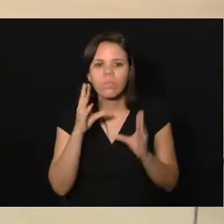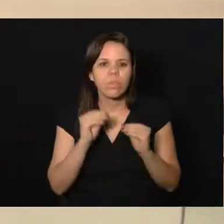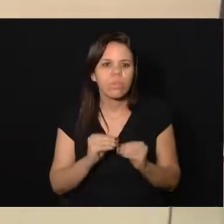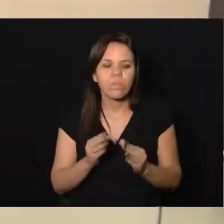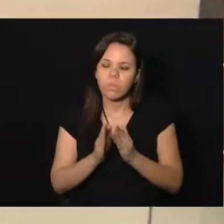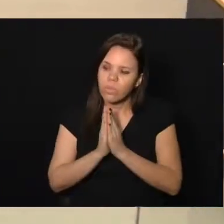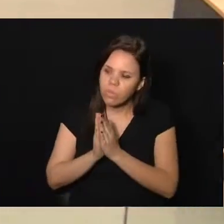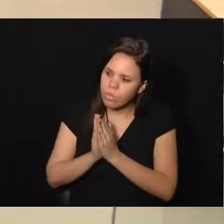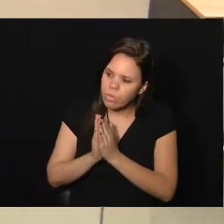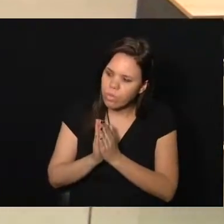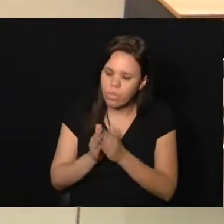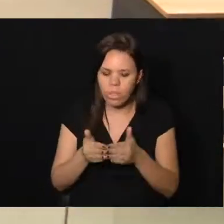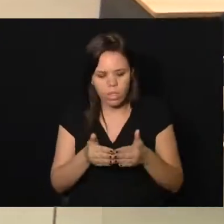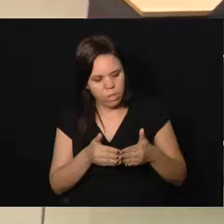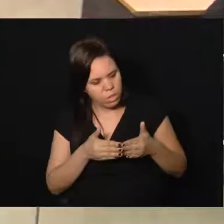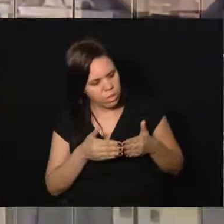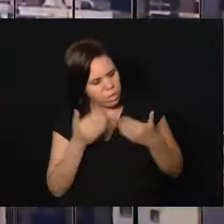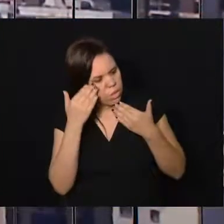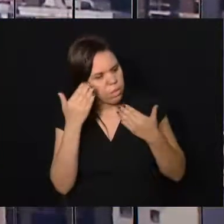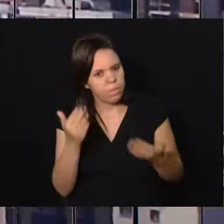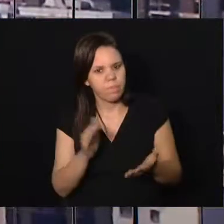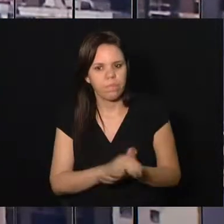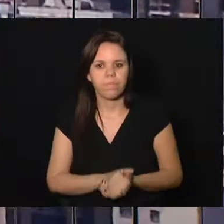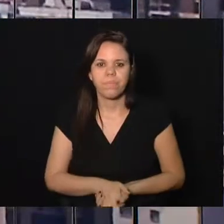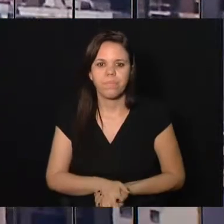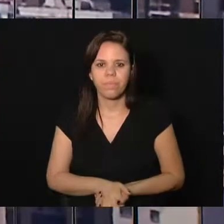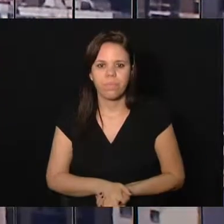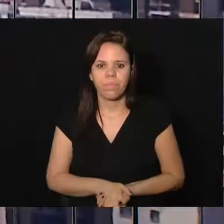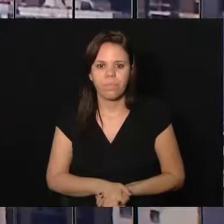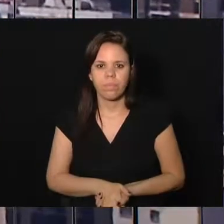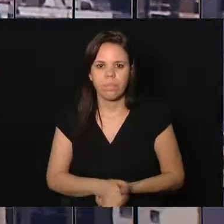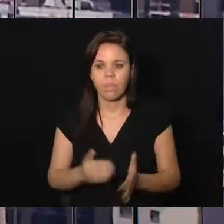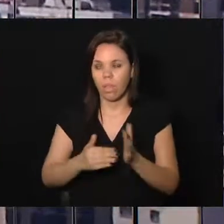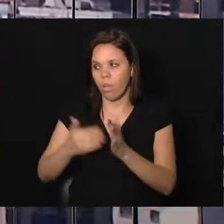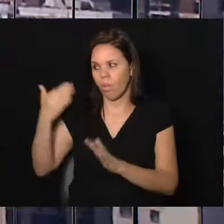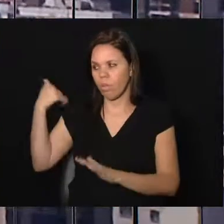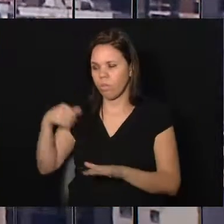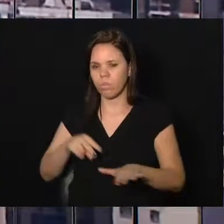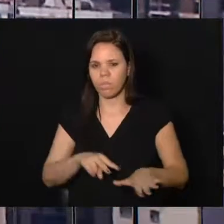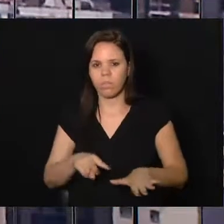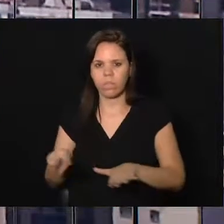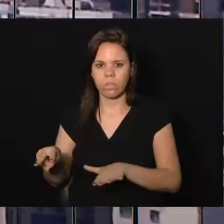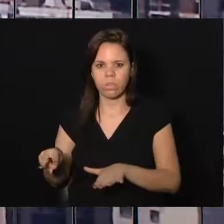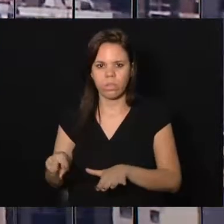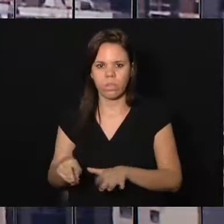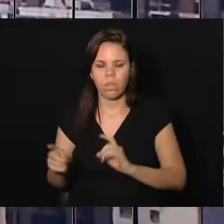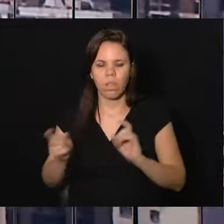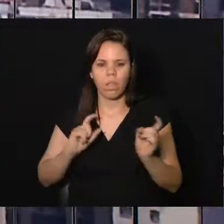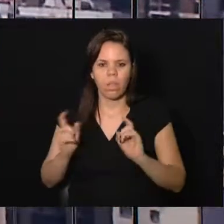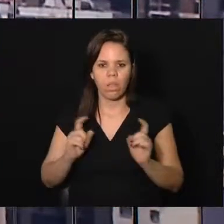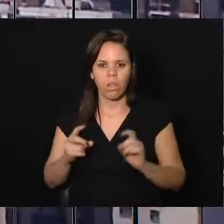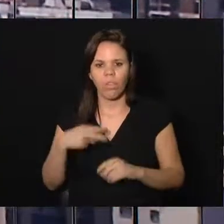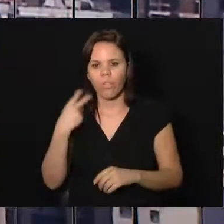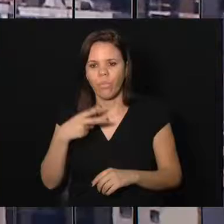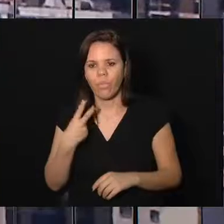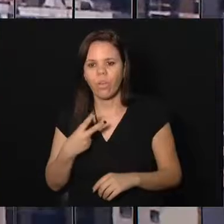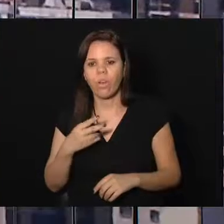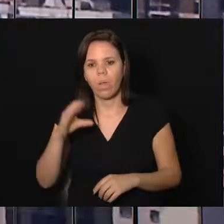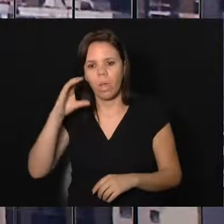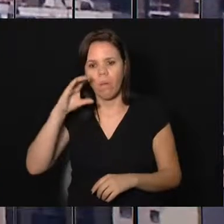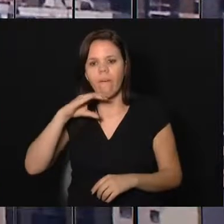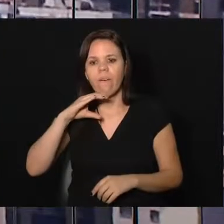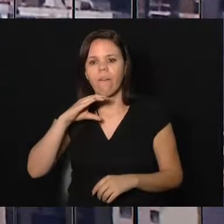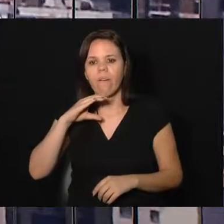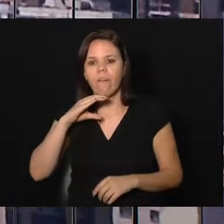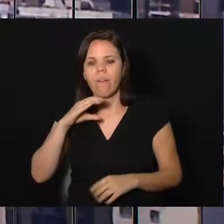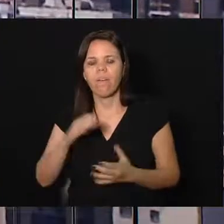por favor, dá licença, obrigado. Na última semana, em reunião solene, o vereador Carmo Luiz